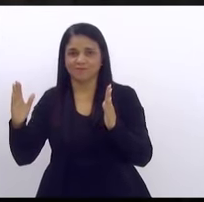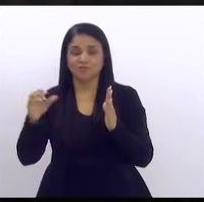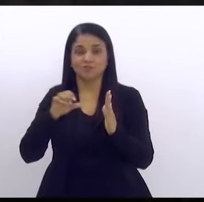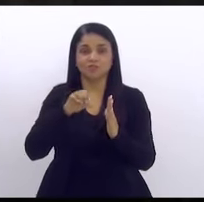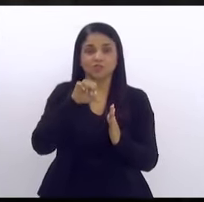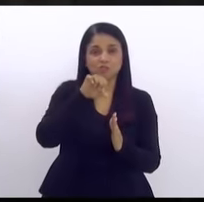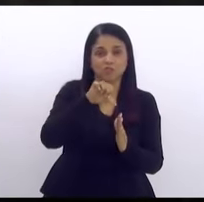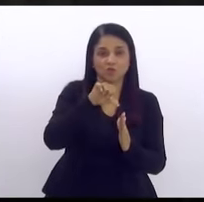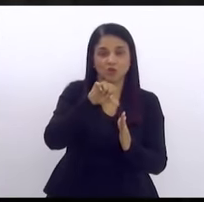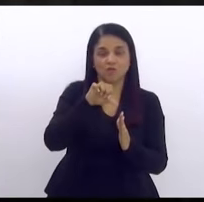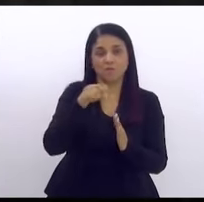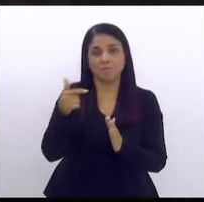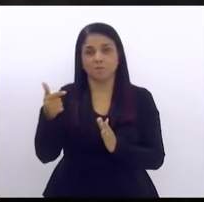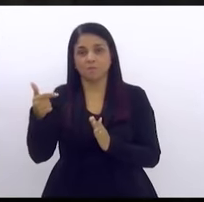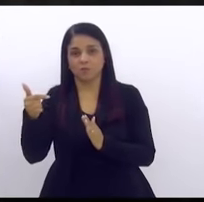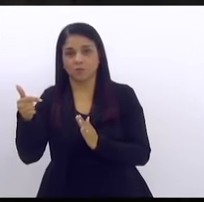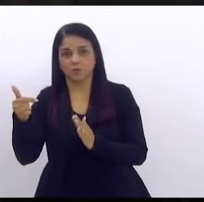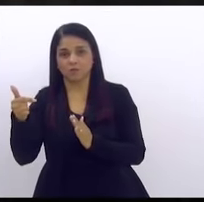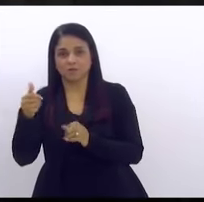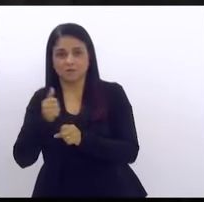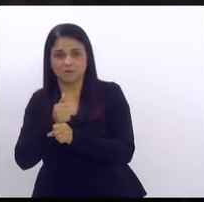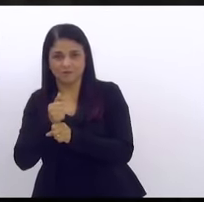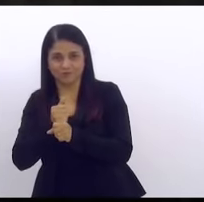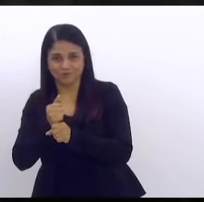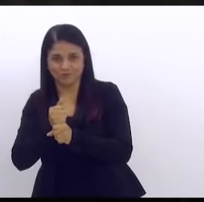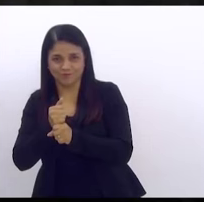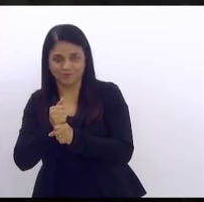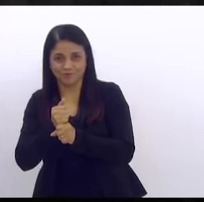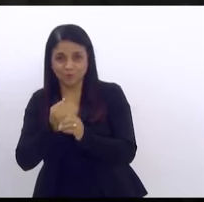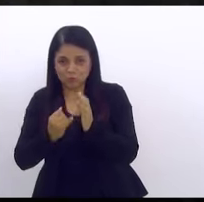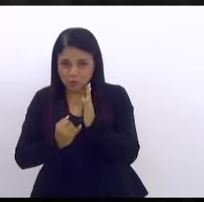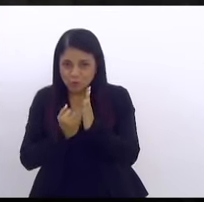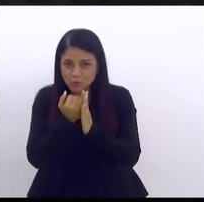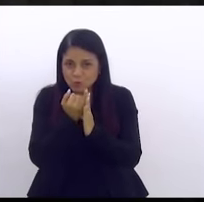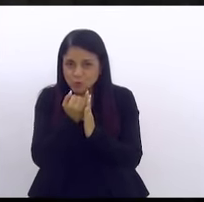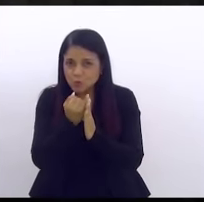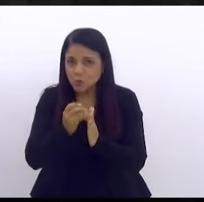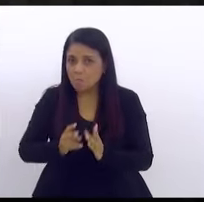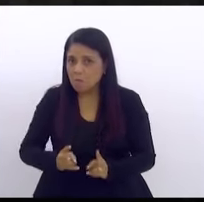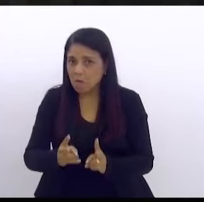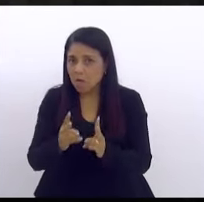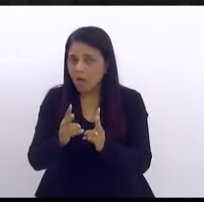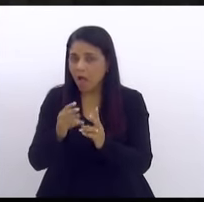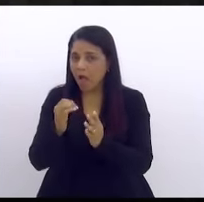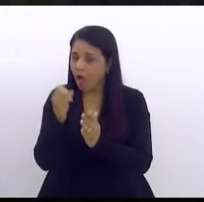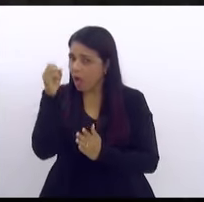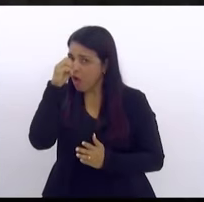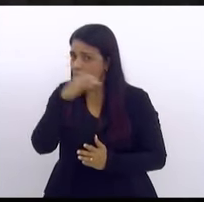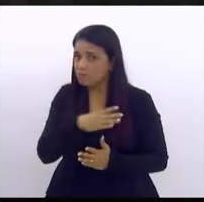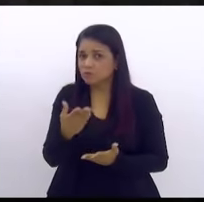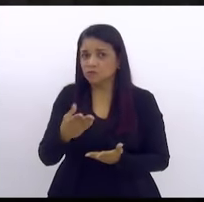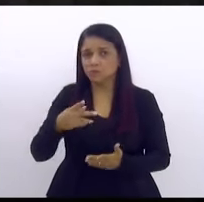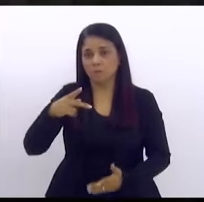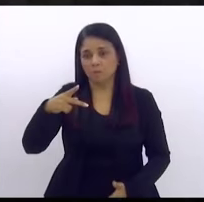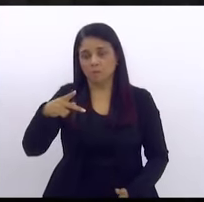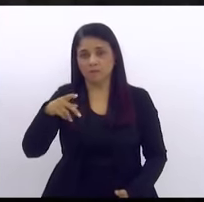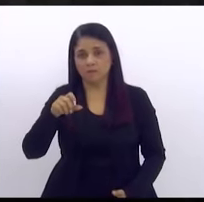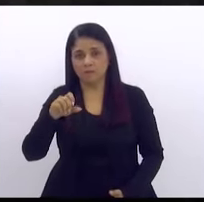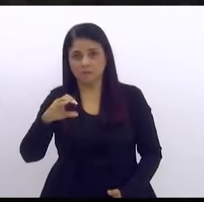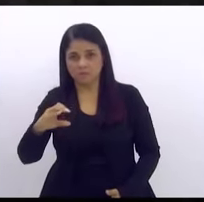anos. Aumentar prazo, mantendo esses juros escorchantes de IPCA mais